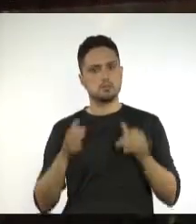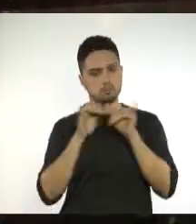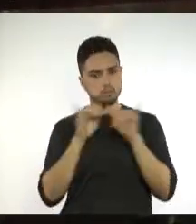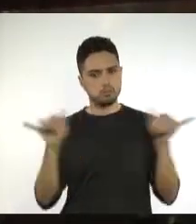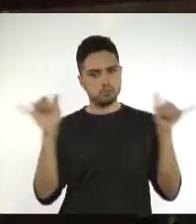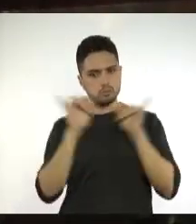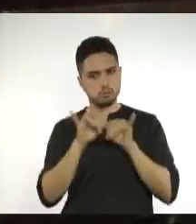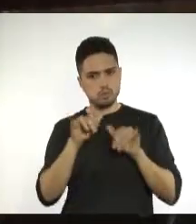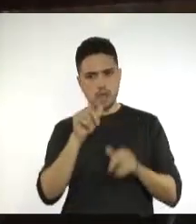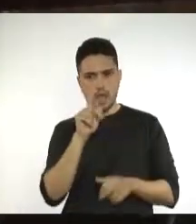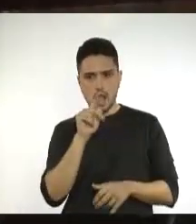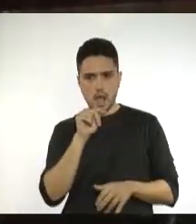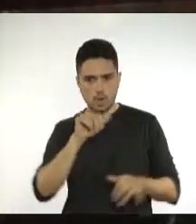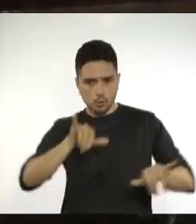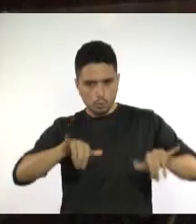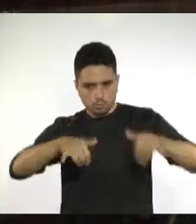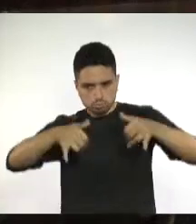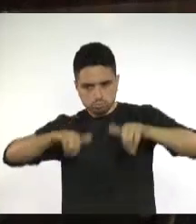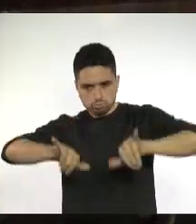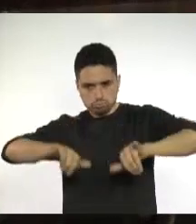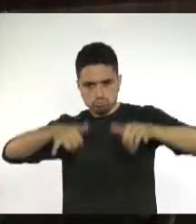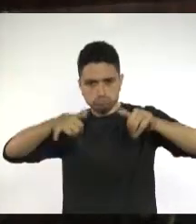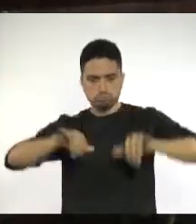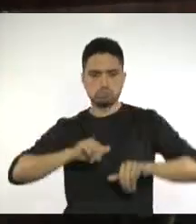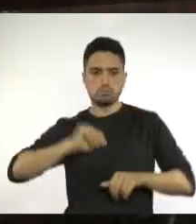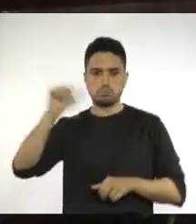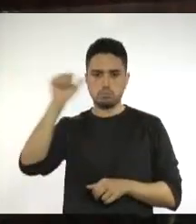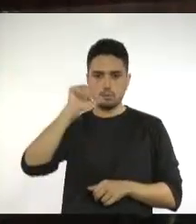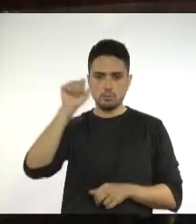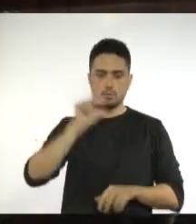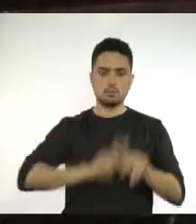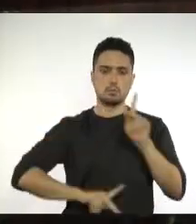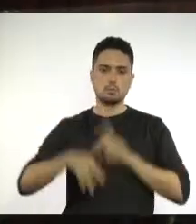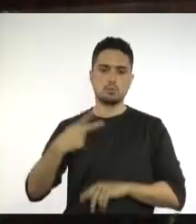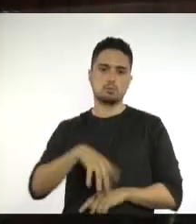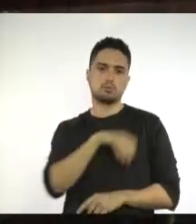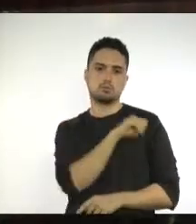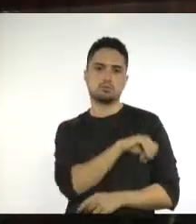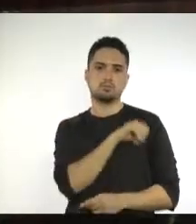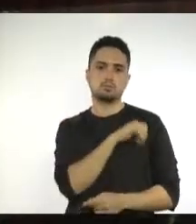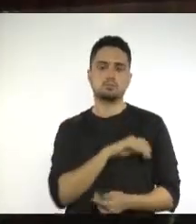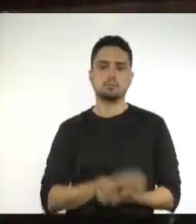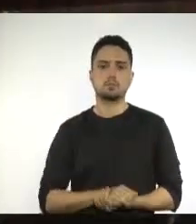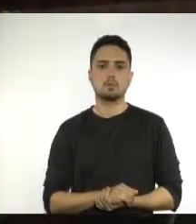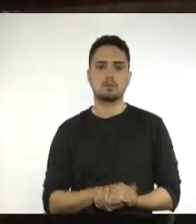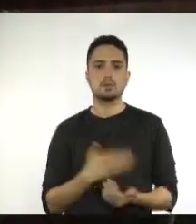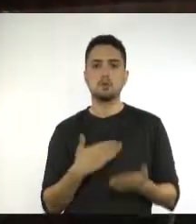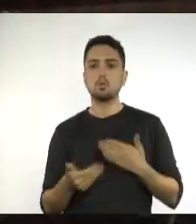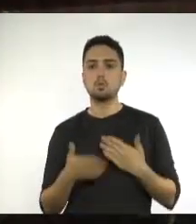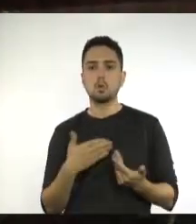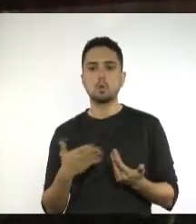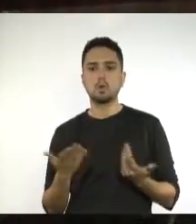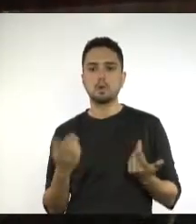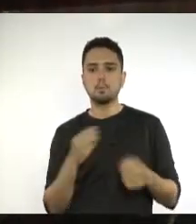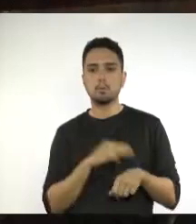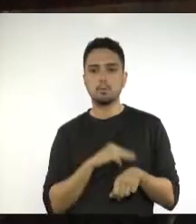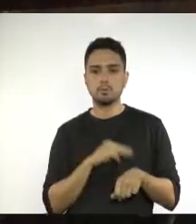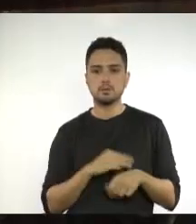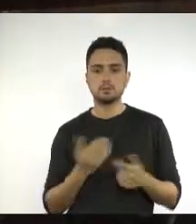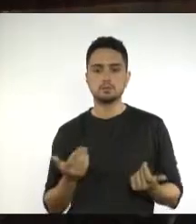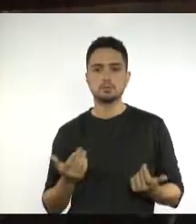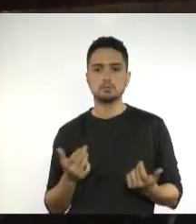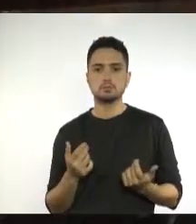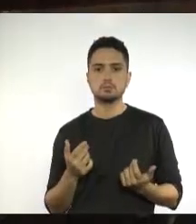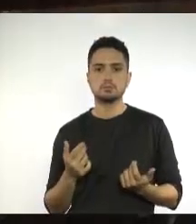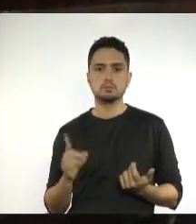da água que é consumida pelo povo do Estado do Rio de Janeiro. Em qualquer momento, este